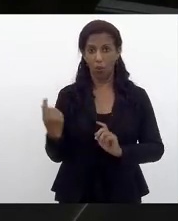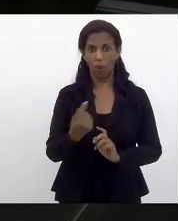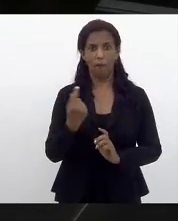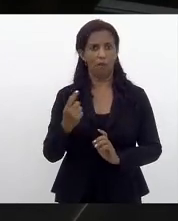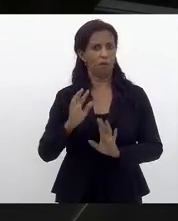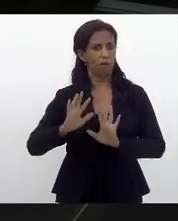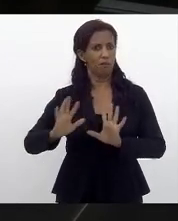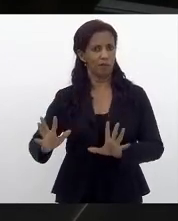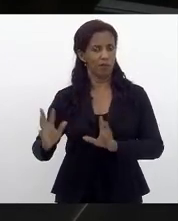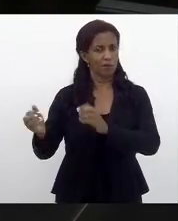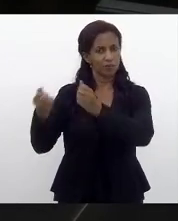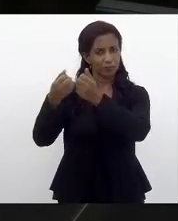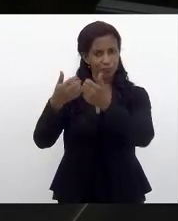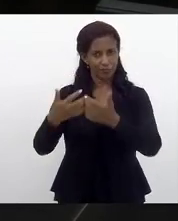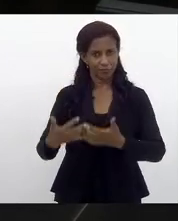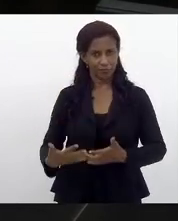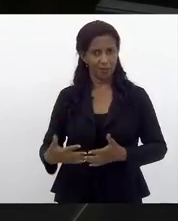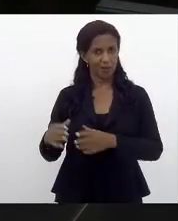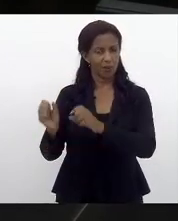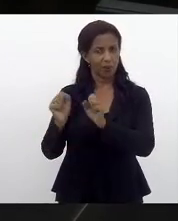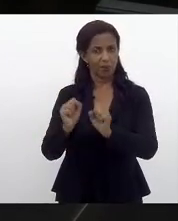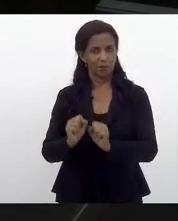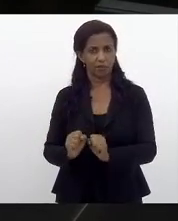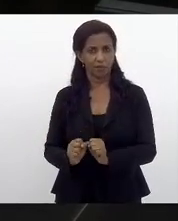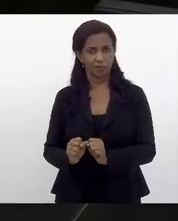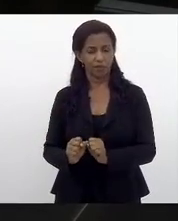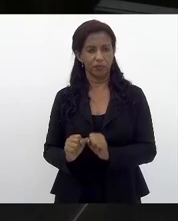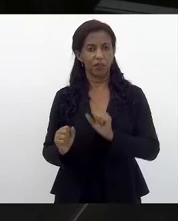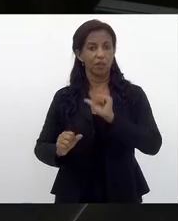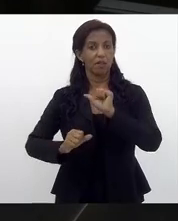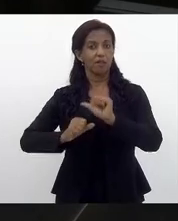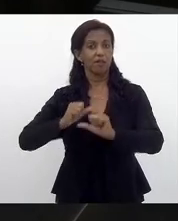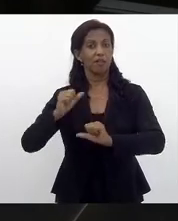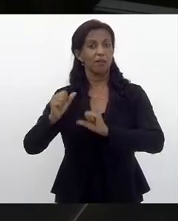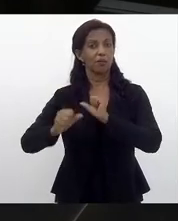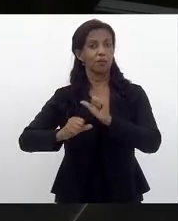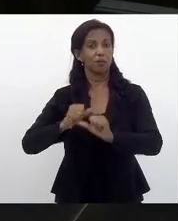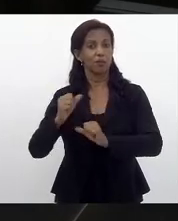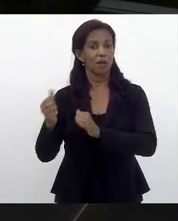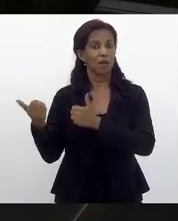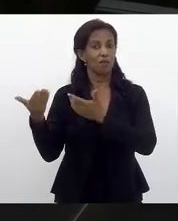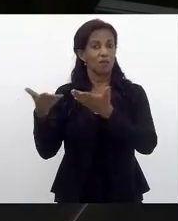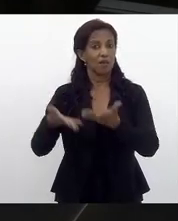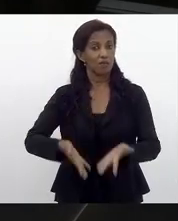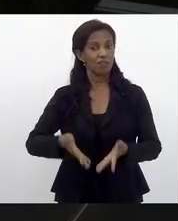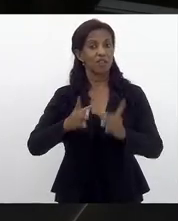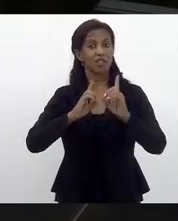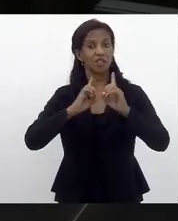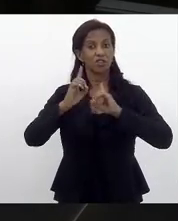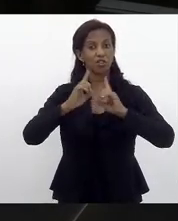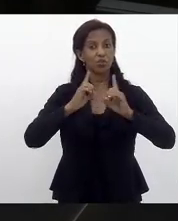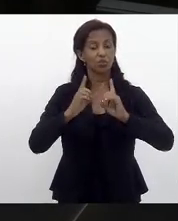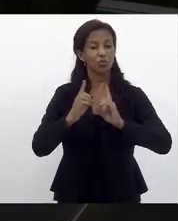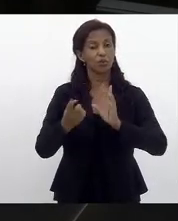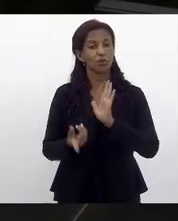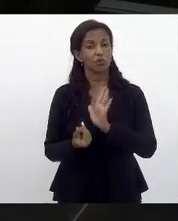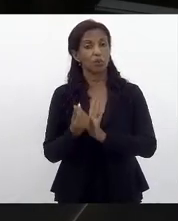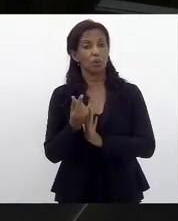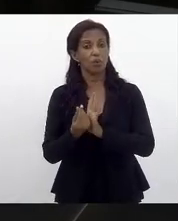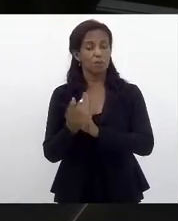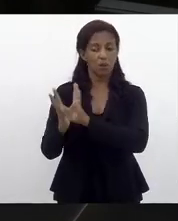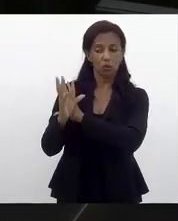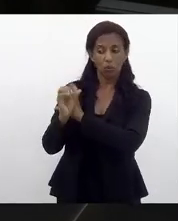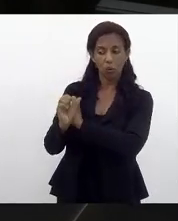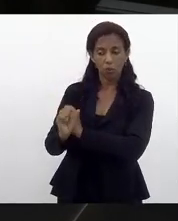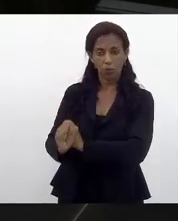a definição por poder virar no âmbito da discussão do orçamento